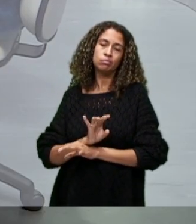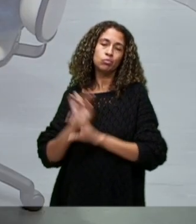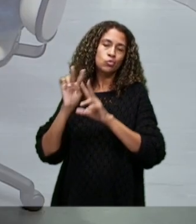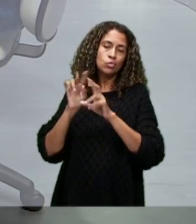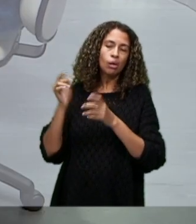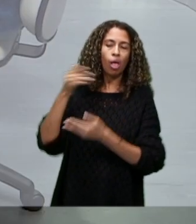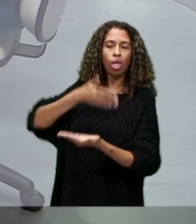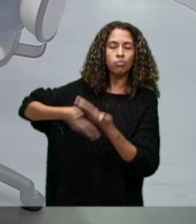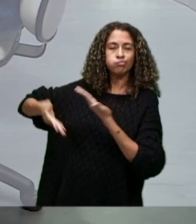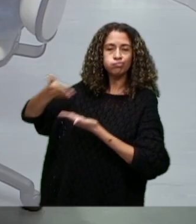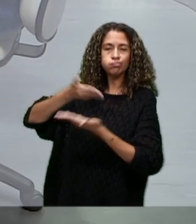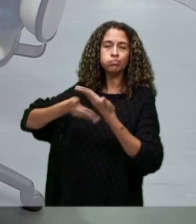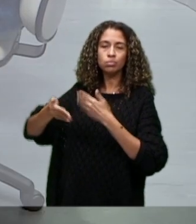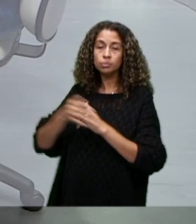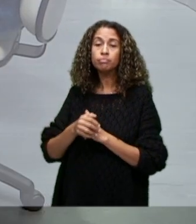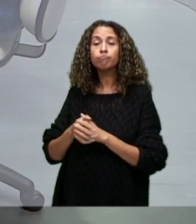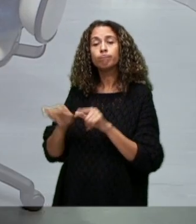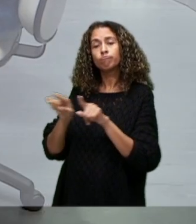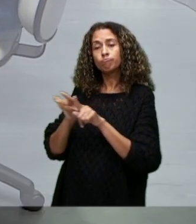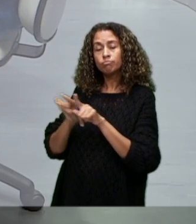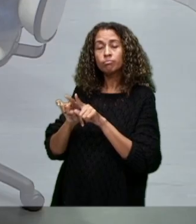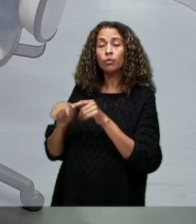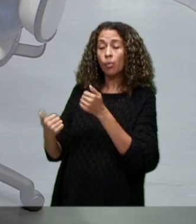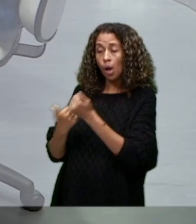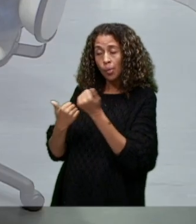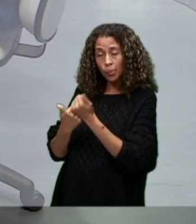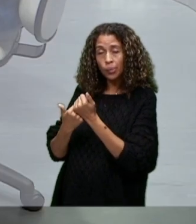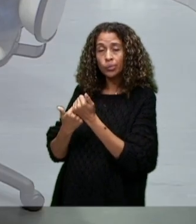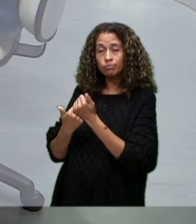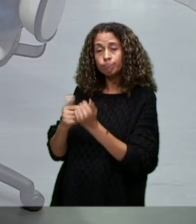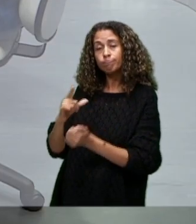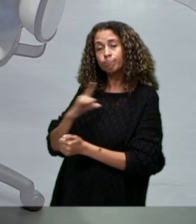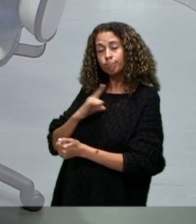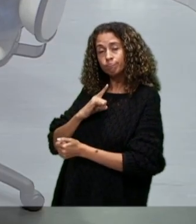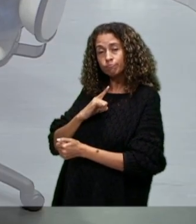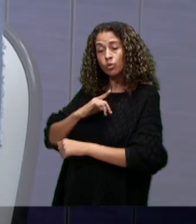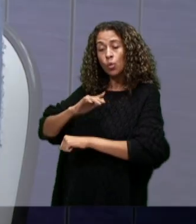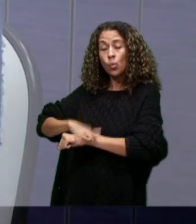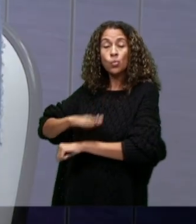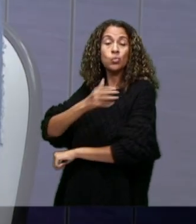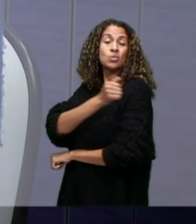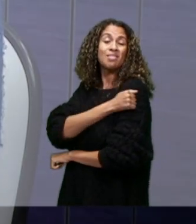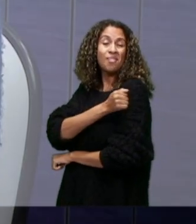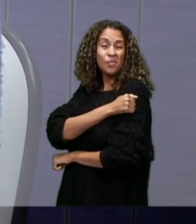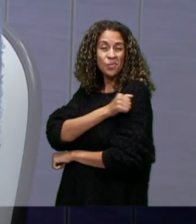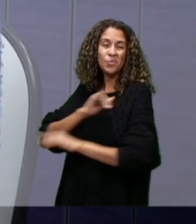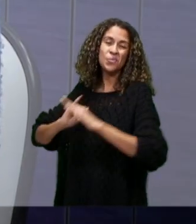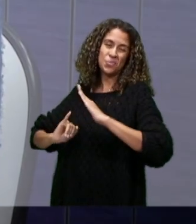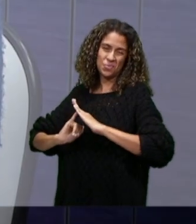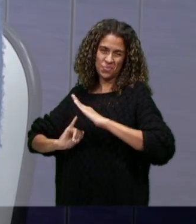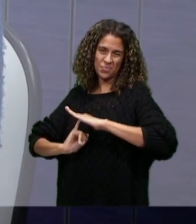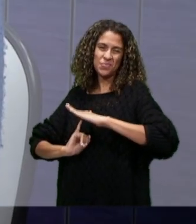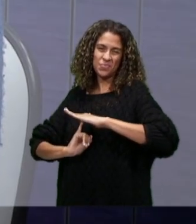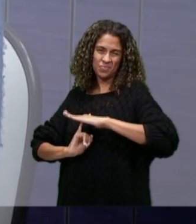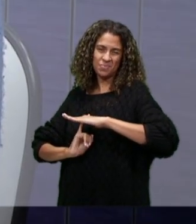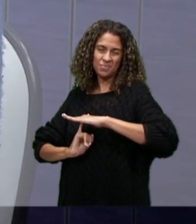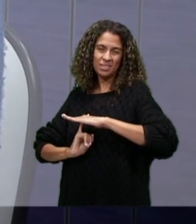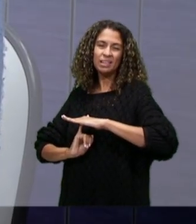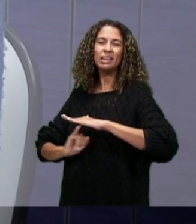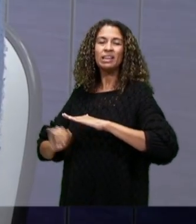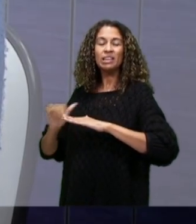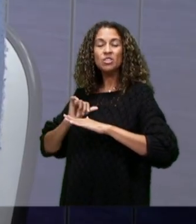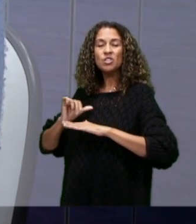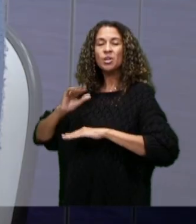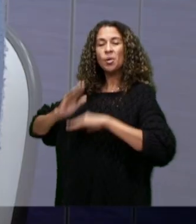circular. Além de todos esses atores, a gente ainda tinha nossos estudantes. Então, com uma atividade de extensão que eles